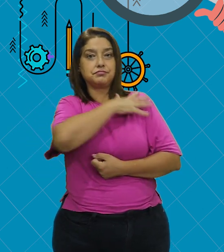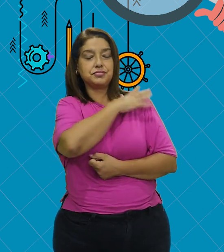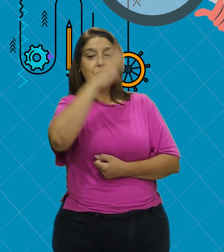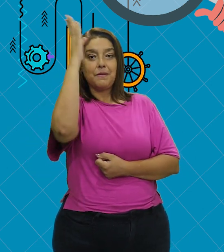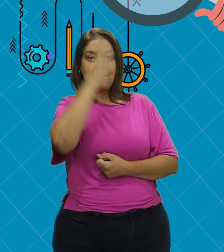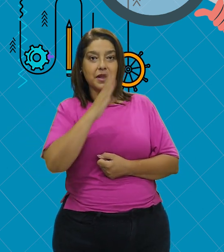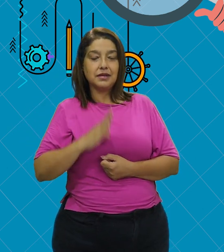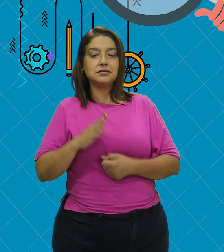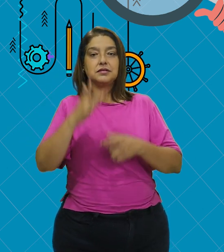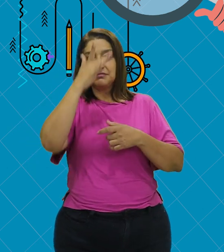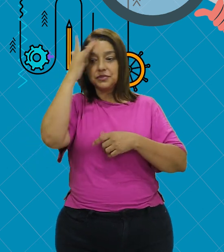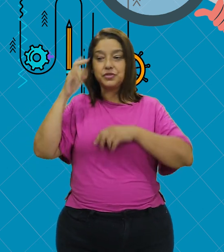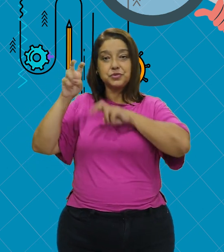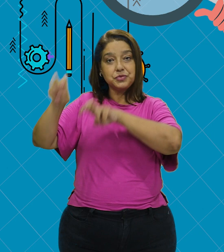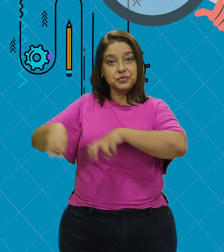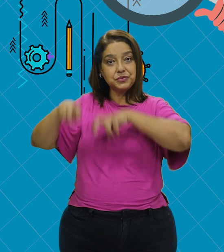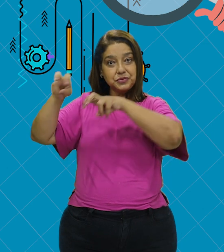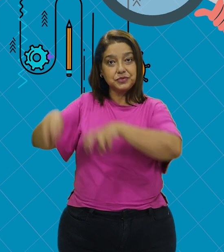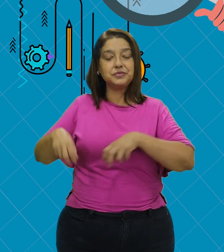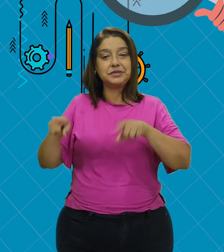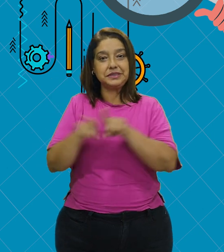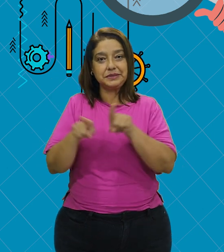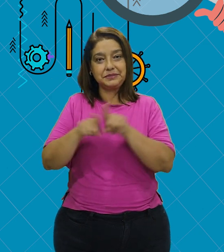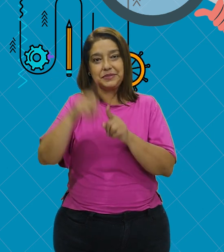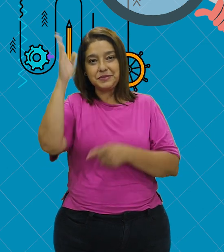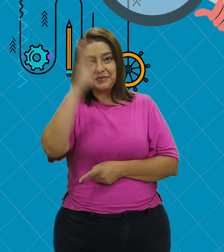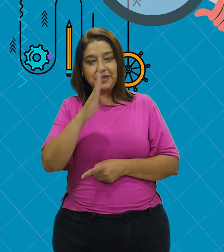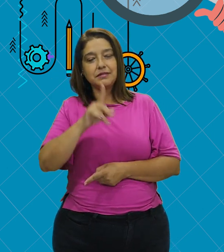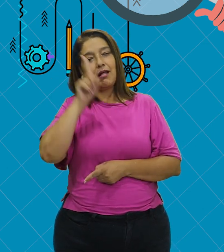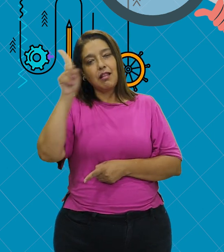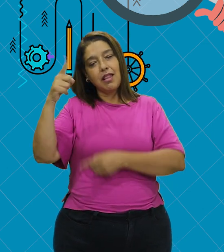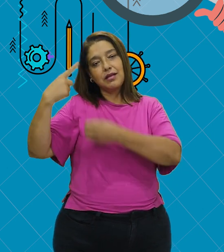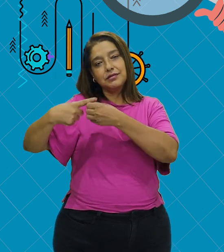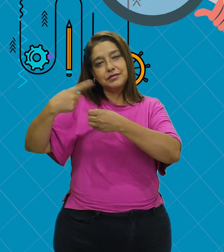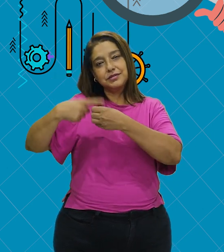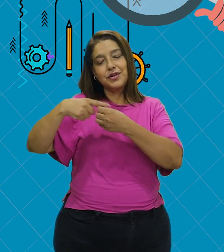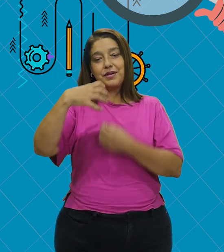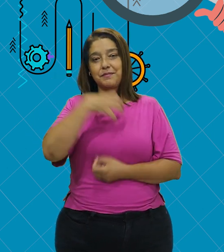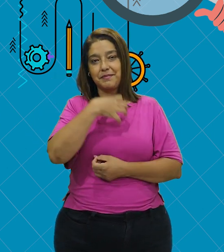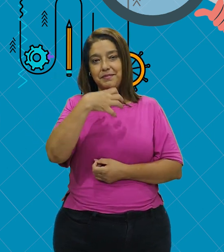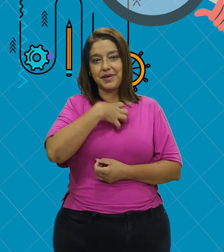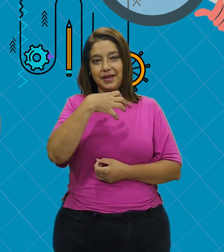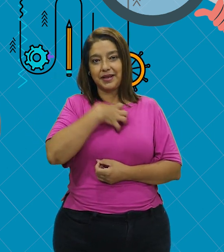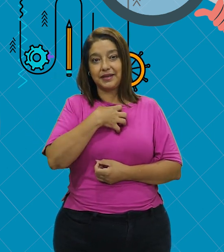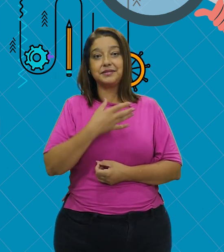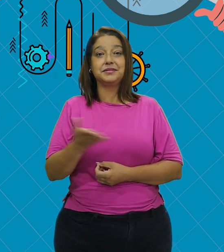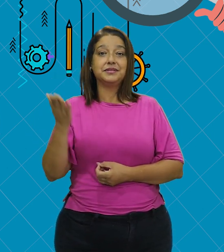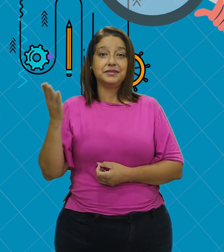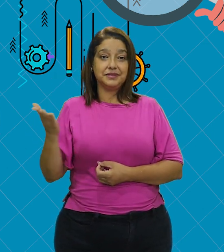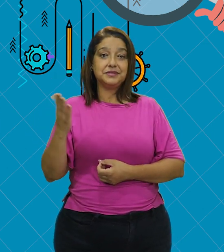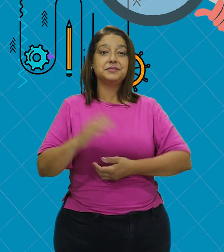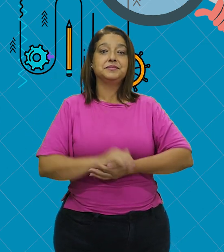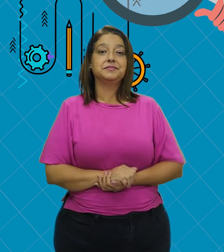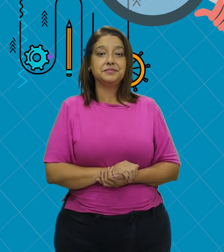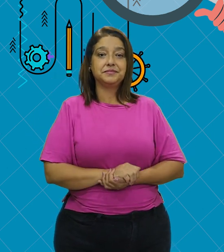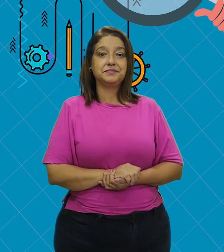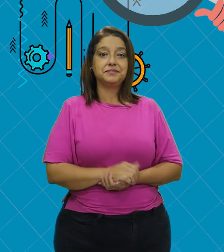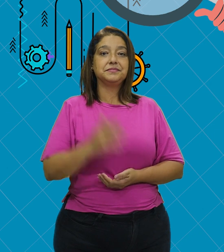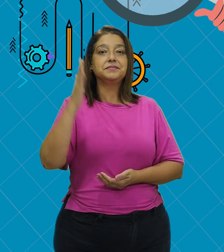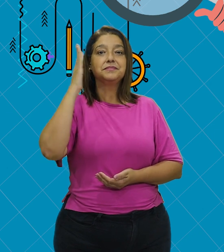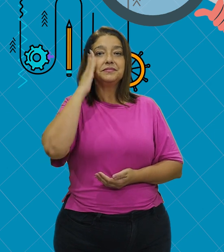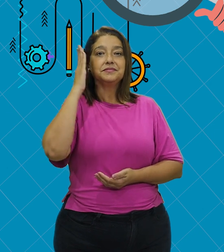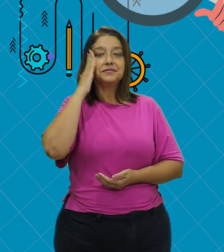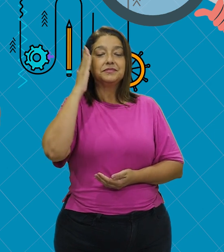liderada por Antônio Conselheiro, lá no interior da Bahia. O embate ocorreu em meio ao contexto de crise da